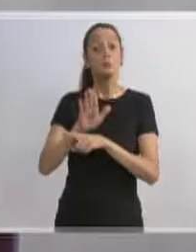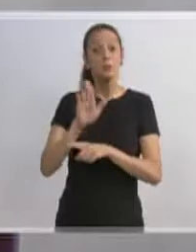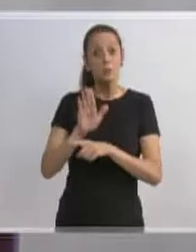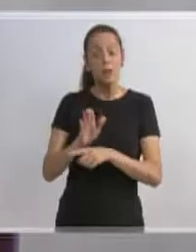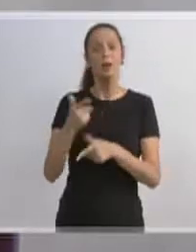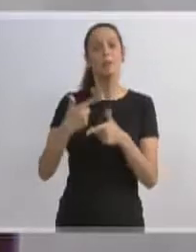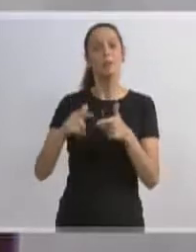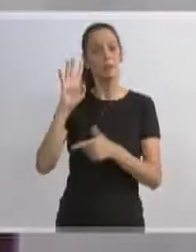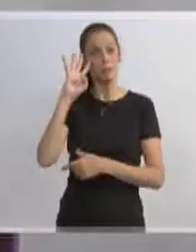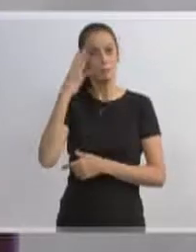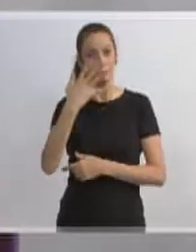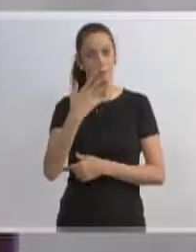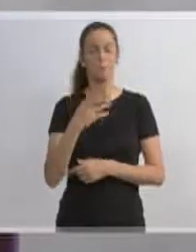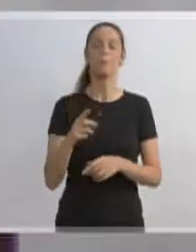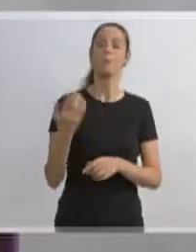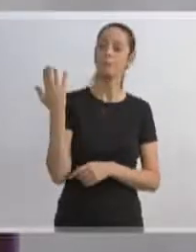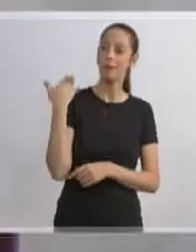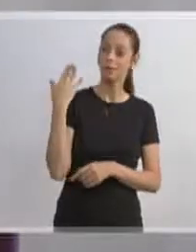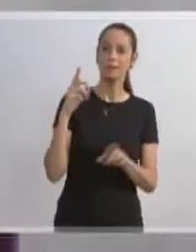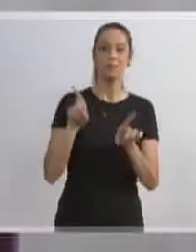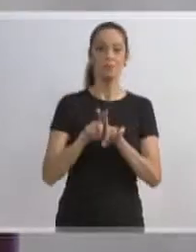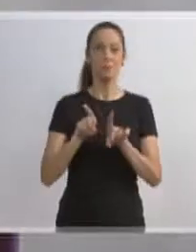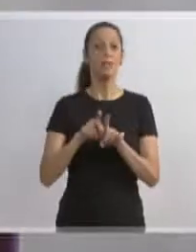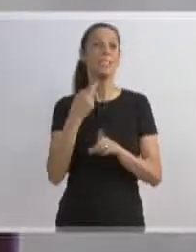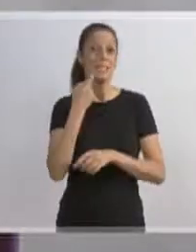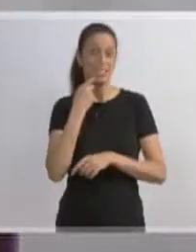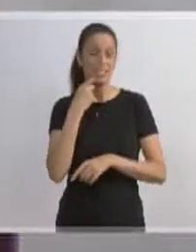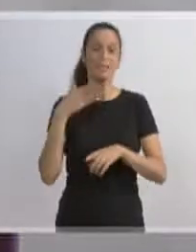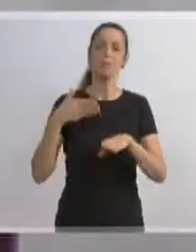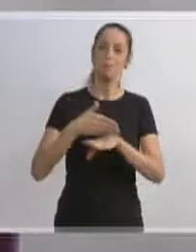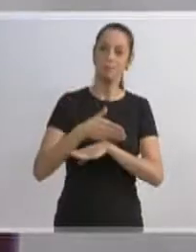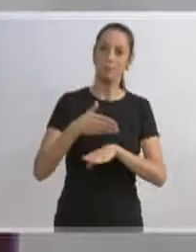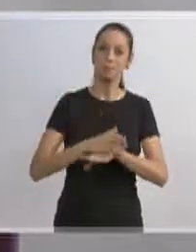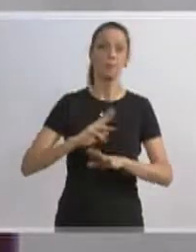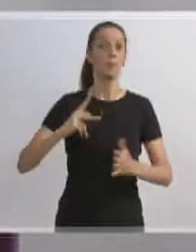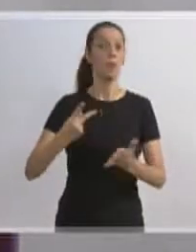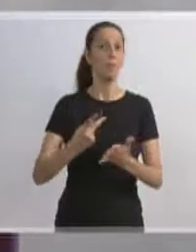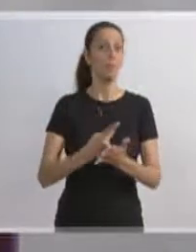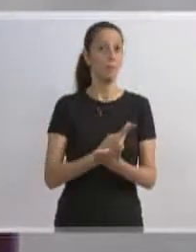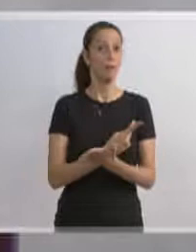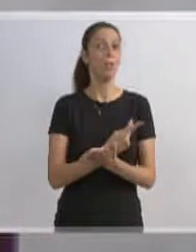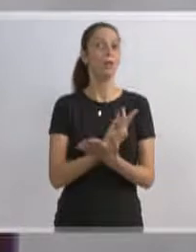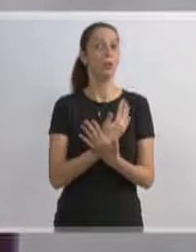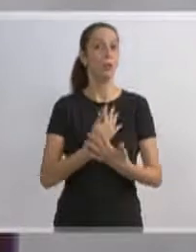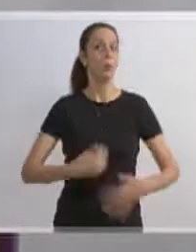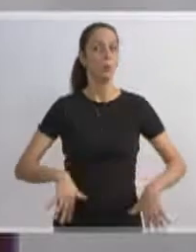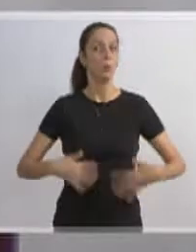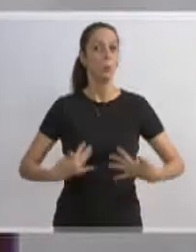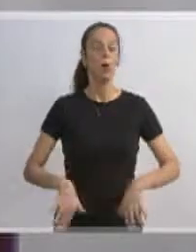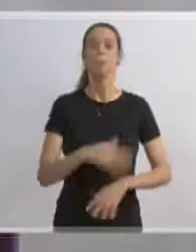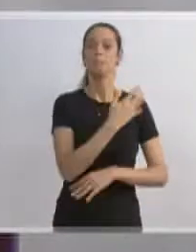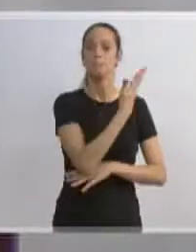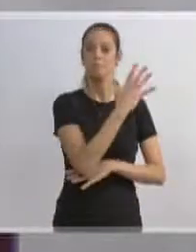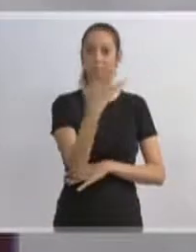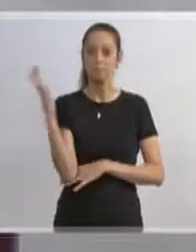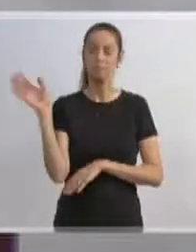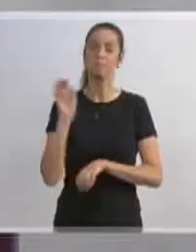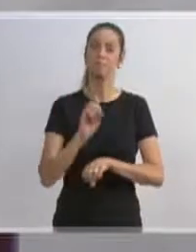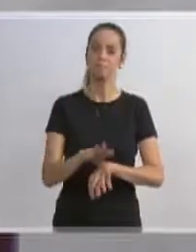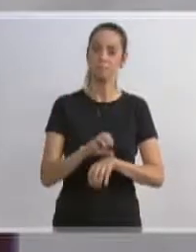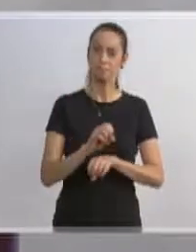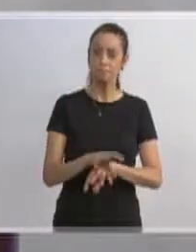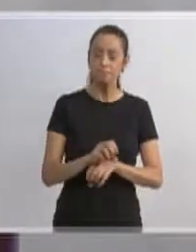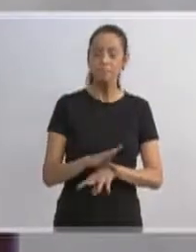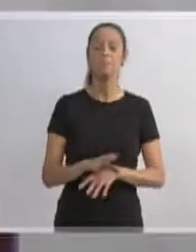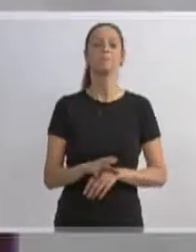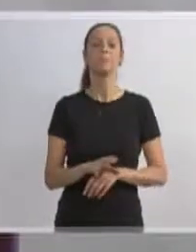desses problemas. Estive participando, na sexta-feira também, de um grande evento de conscientização ambiental, de educação na linha de conscientização